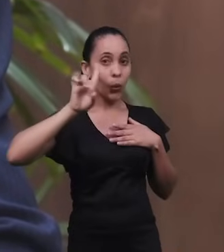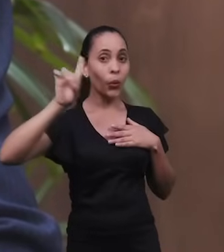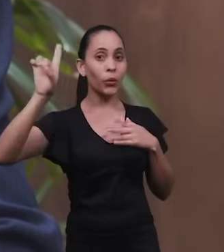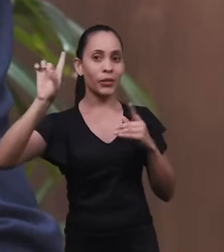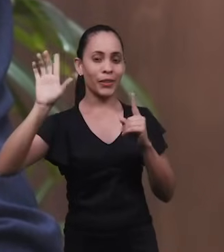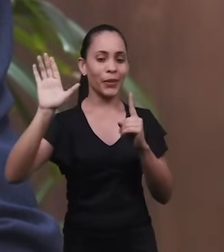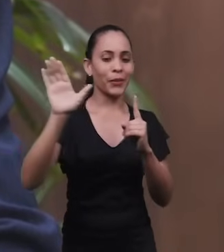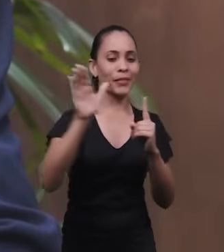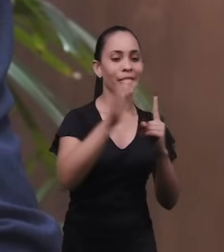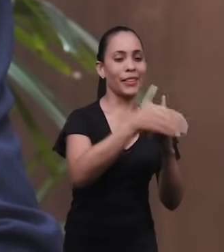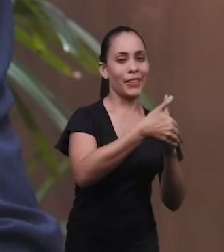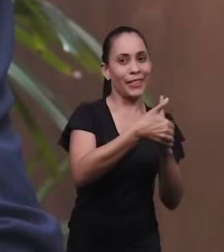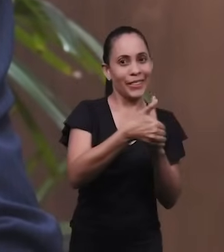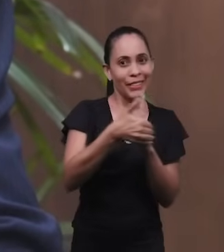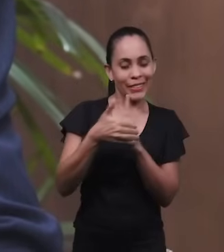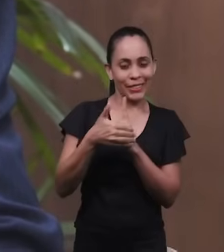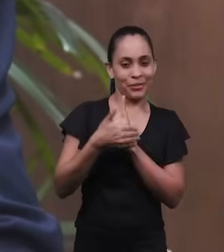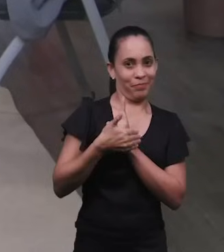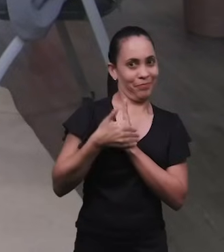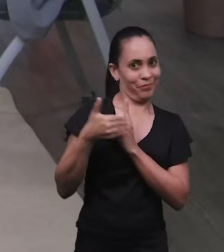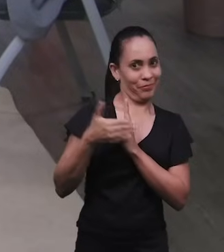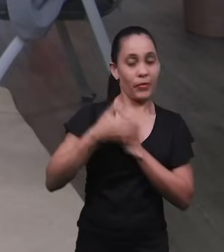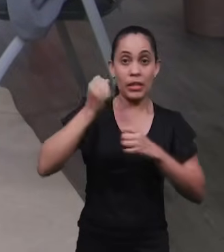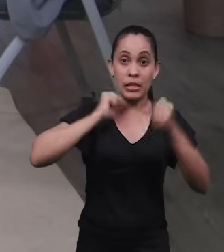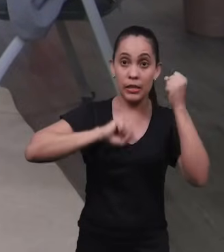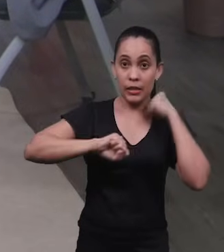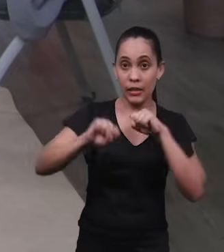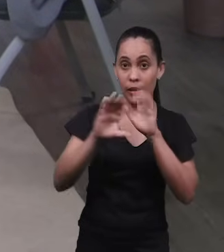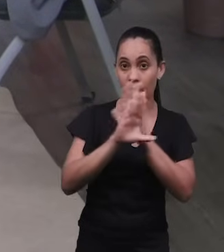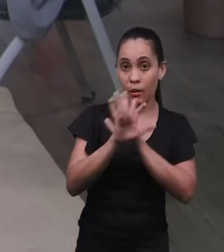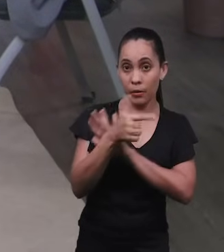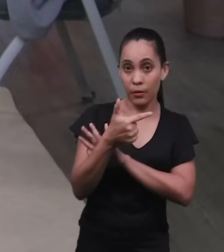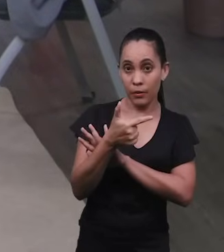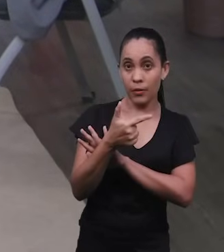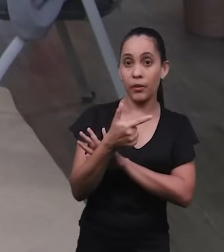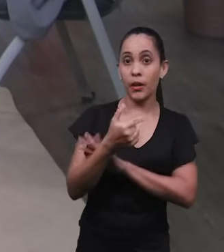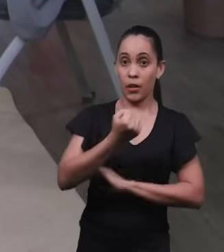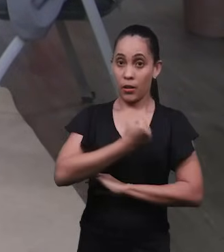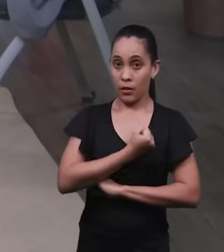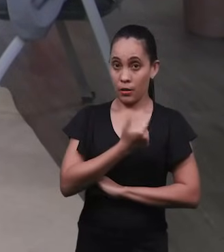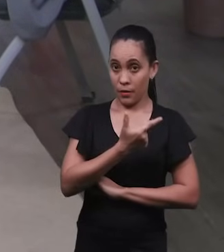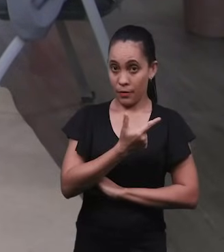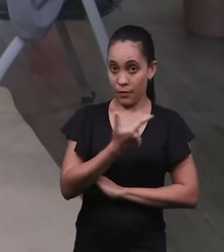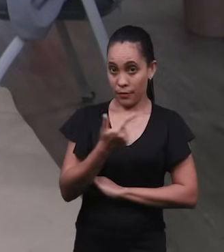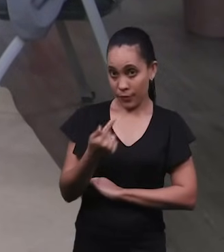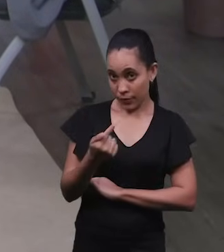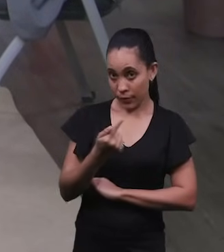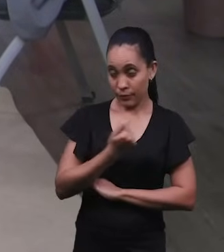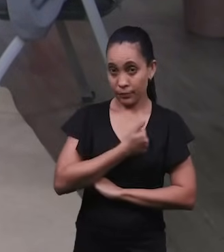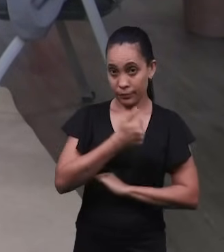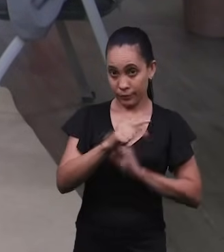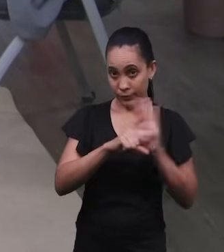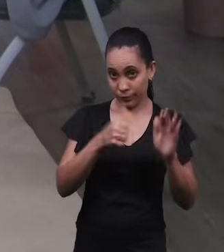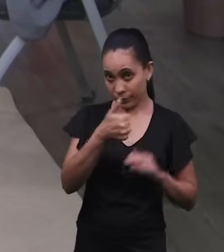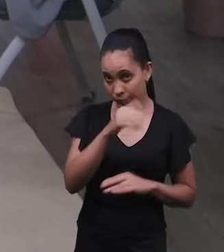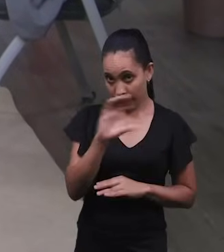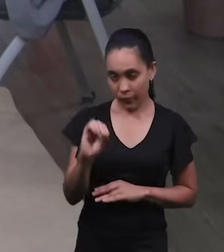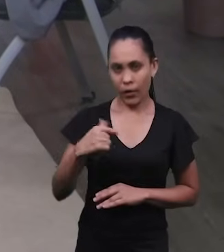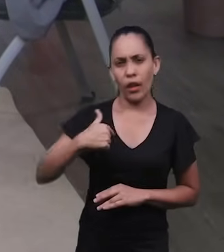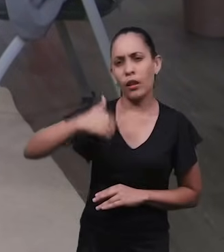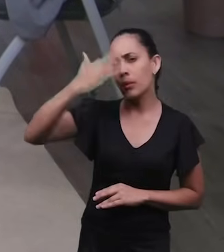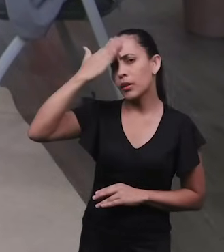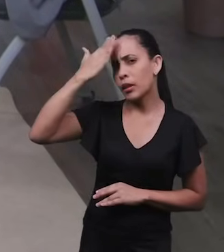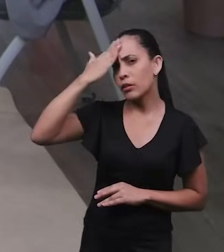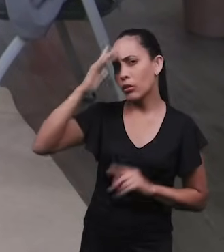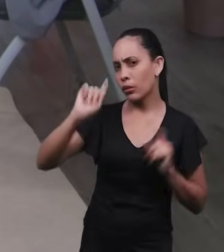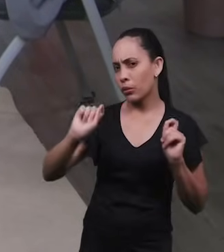Senhor me recolherá. Que é no Salmo 27, versículo 10. Ali, o que